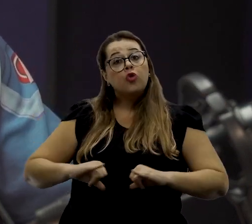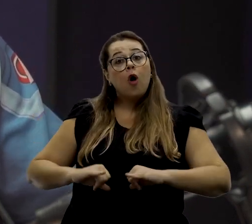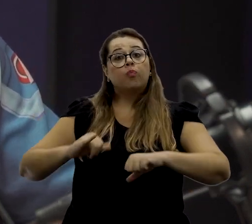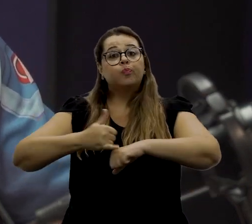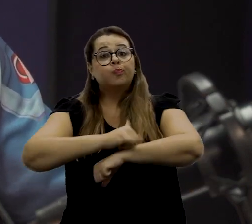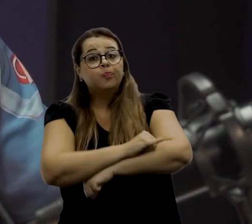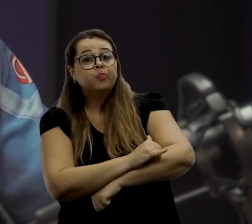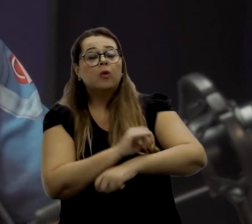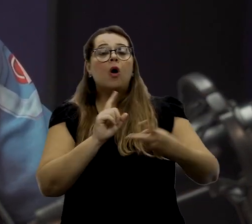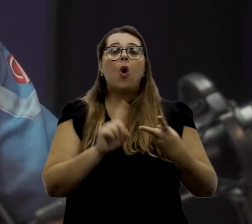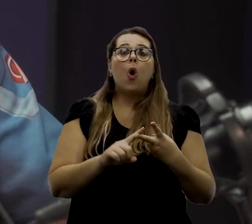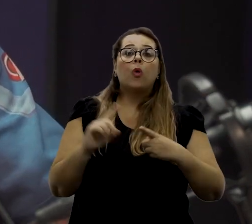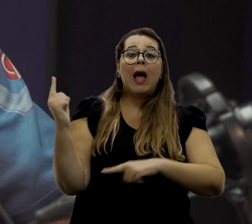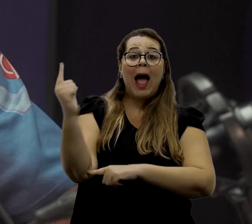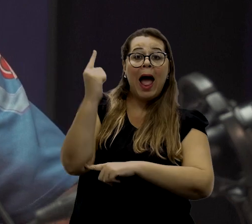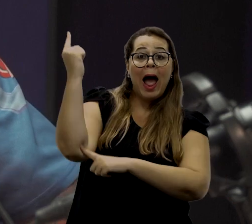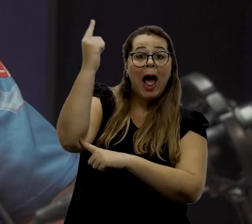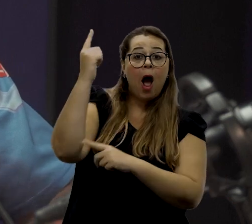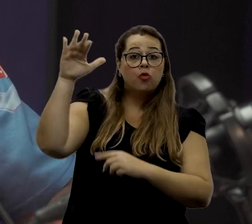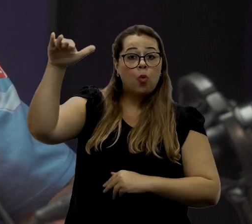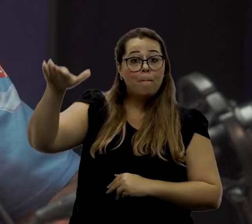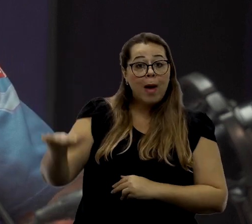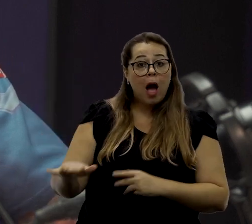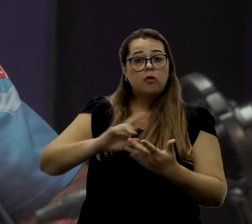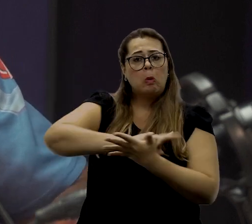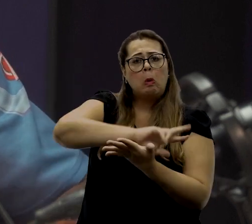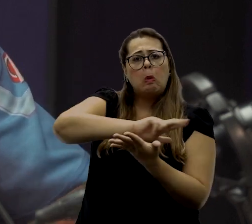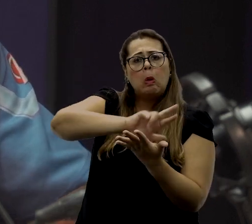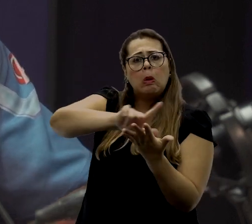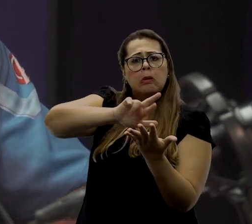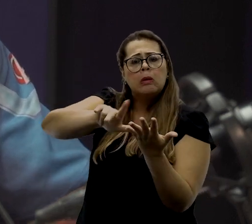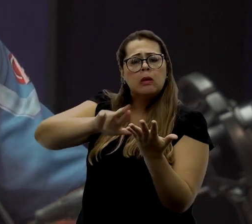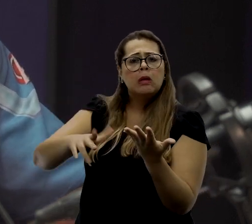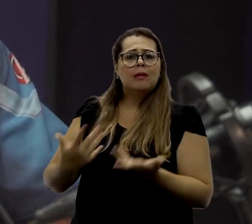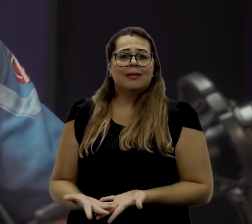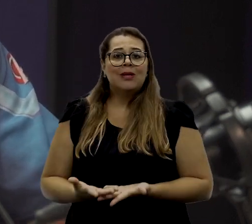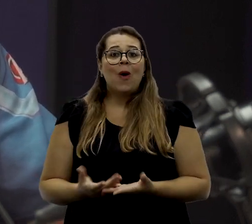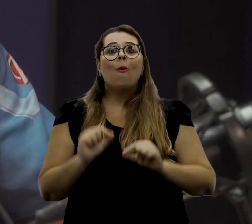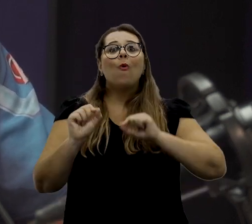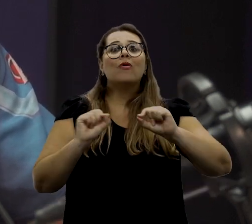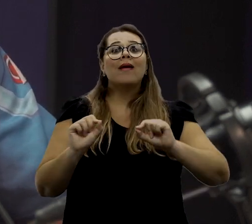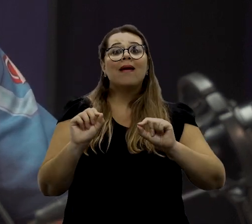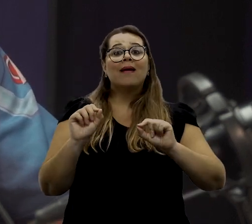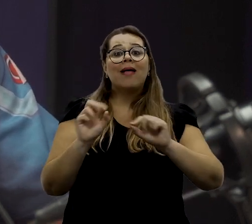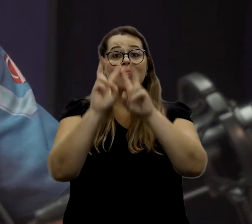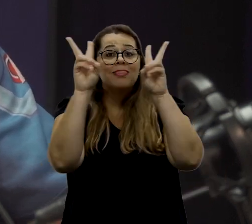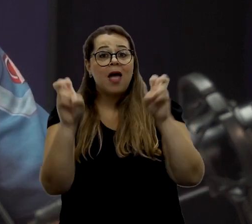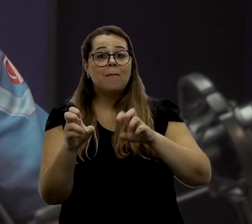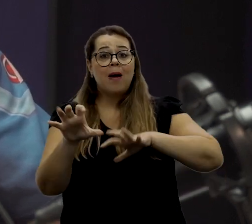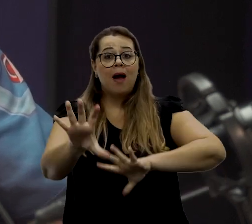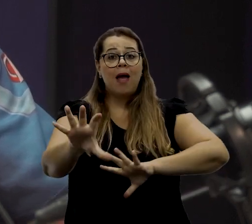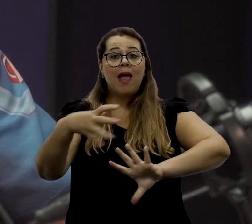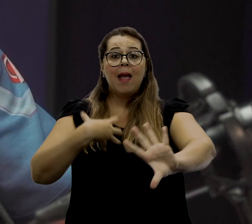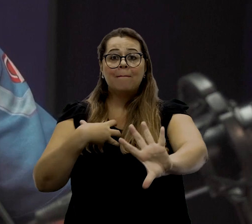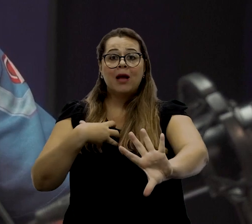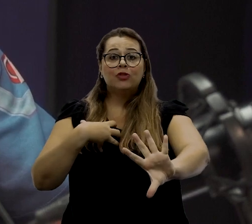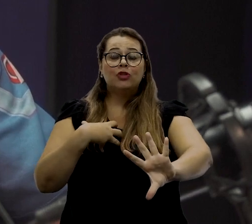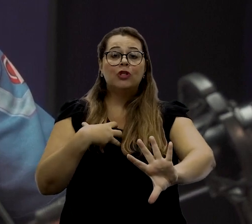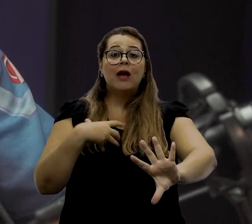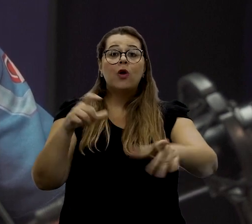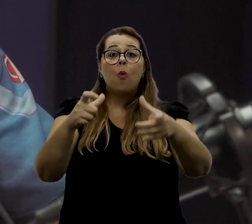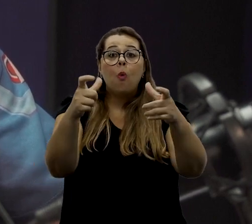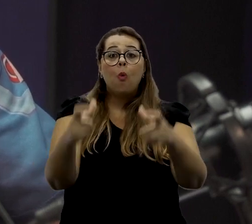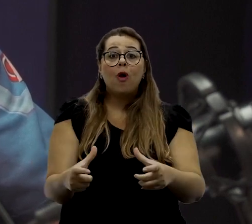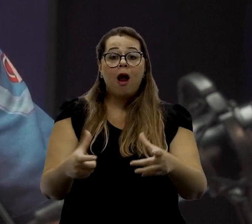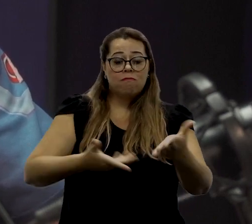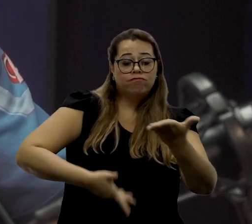de repente, é mais alta ou mais baixa. E o que nós precisamos entender, aí entra claramente na empatia. Se colocar no lugar do